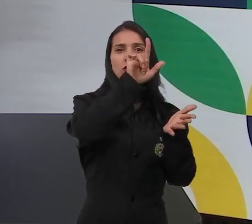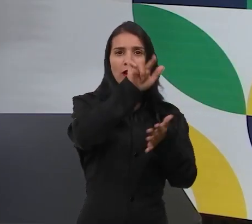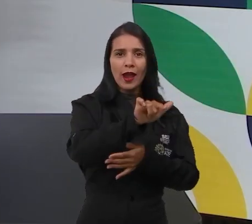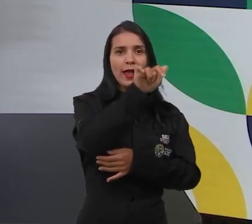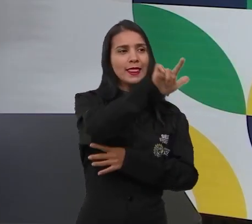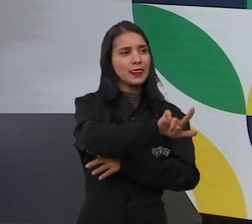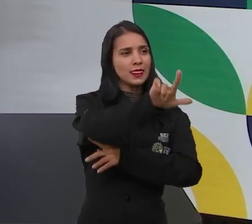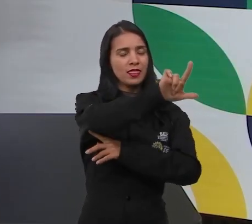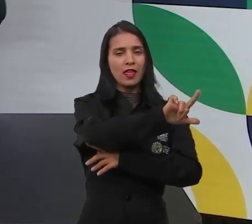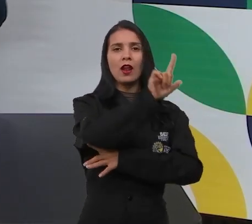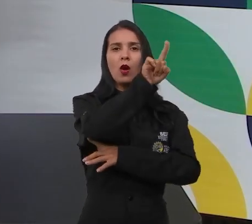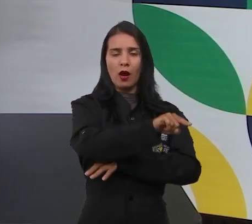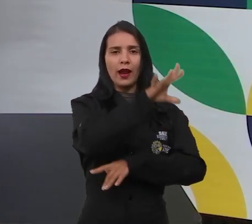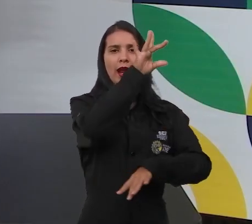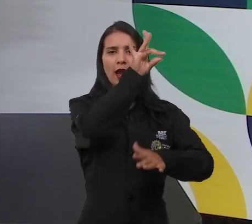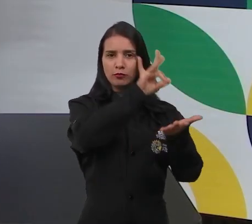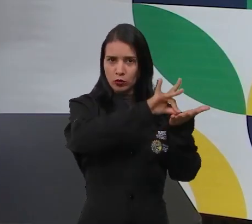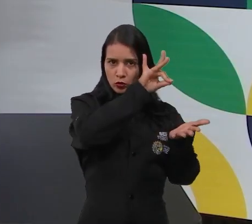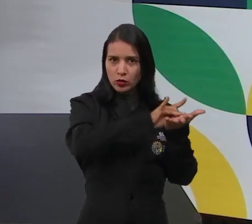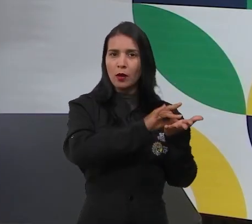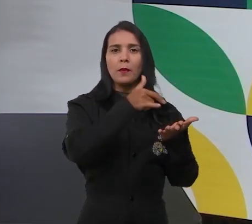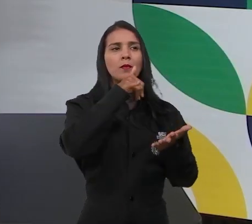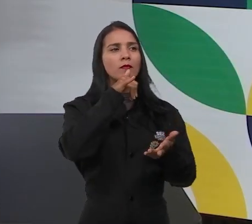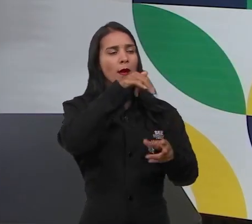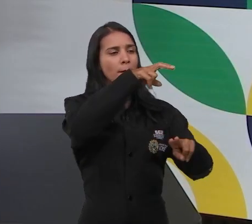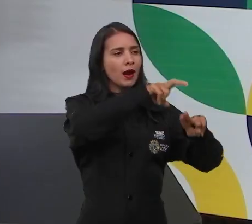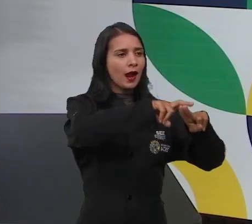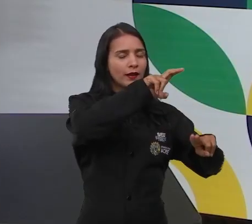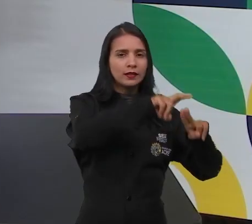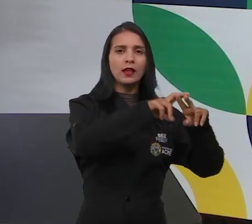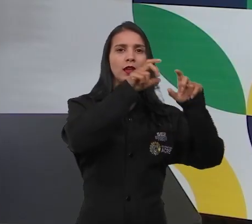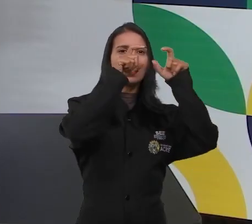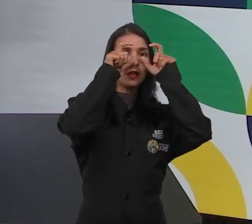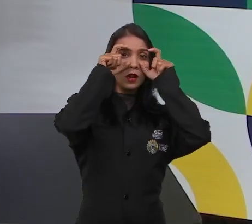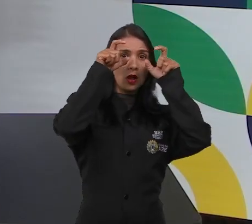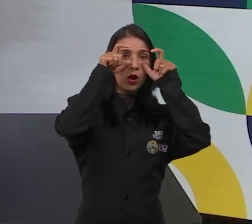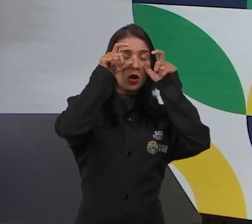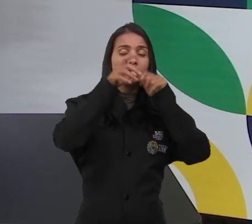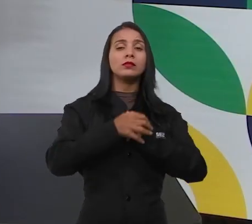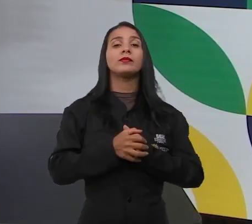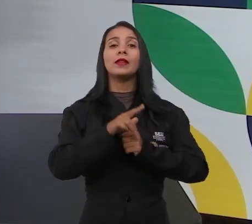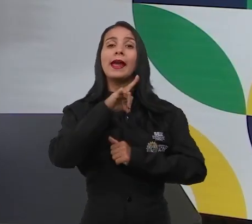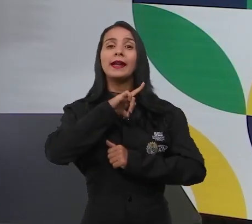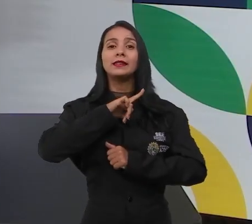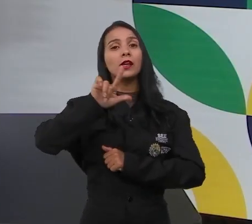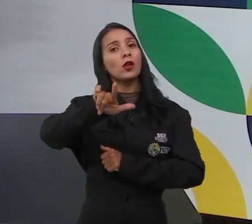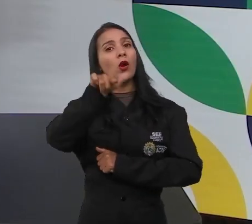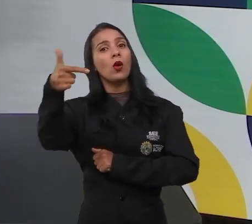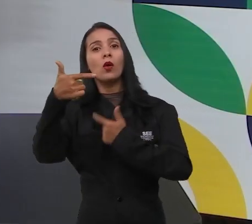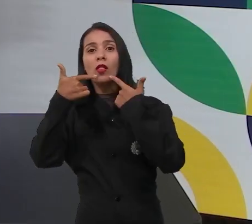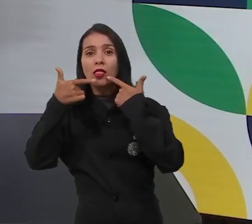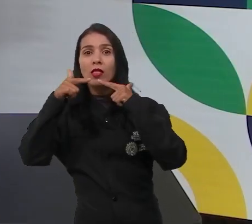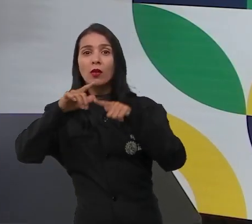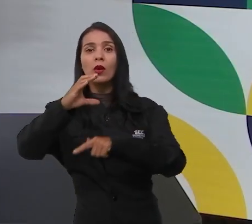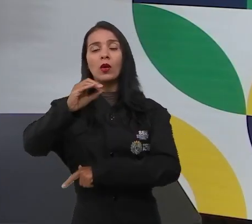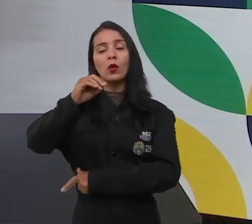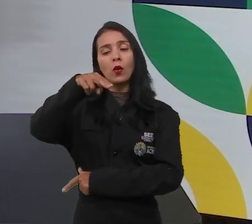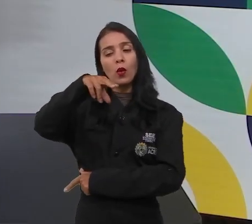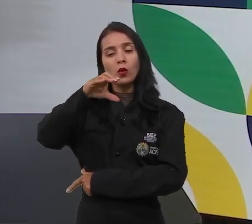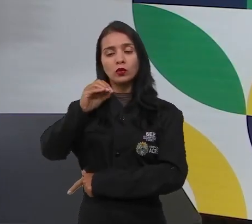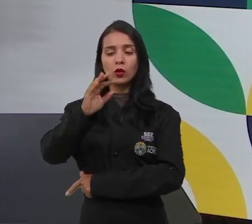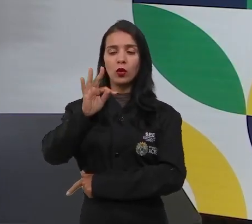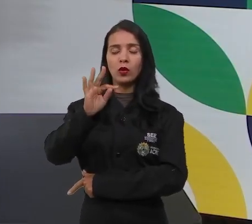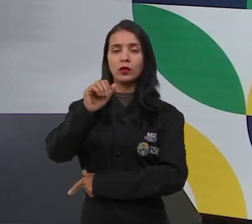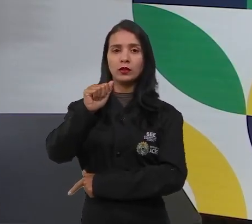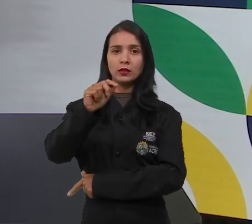realmente são. Exemplo, cadeira, mesa, óculos. E nós temos a linguagem conotativa, que é aquela